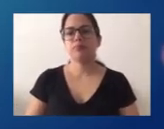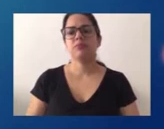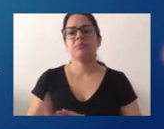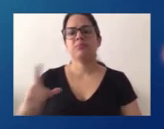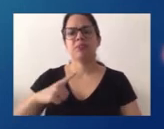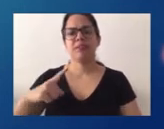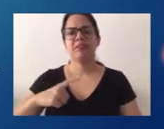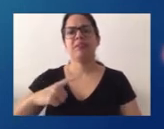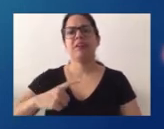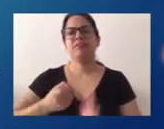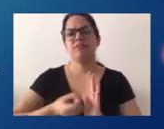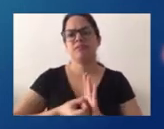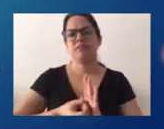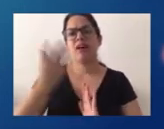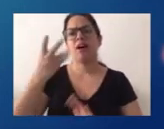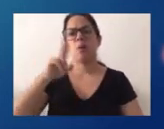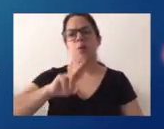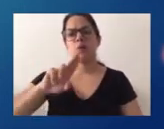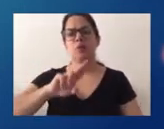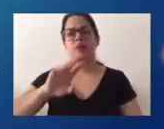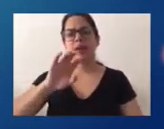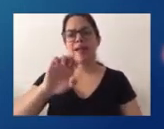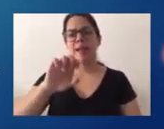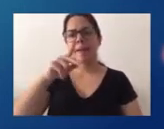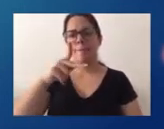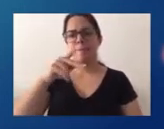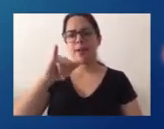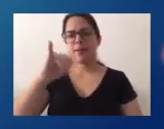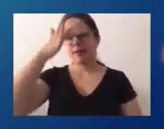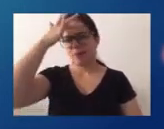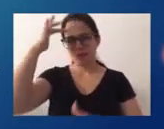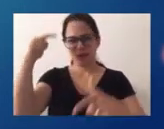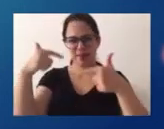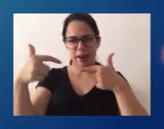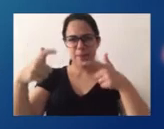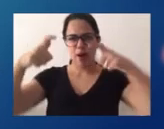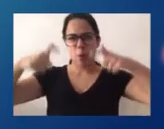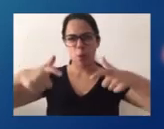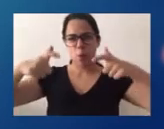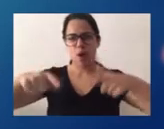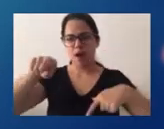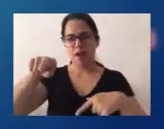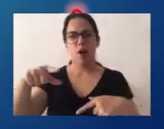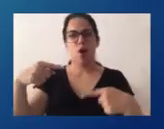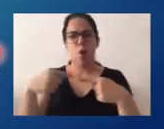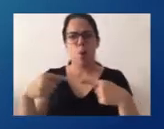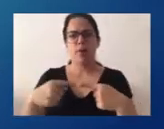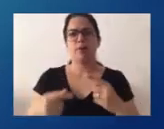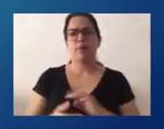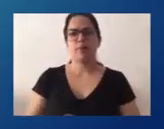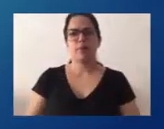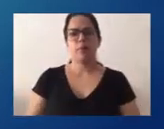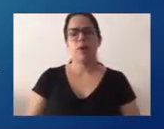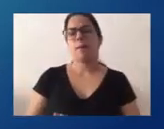plantas aquáticas ou de peixes, né? Aí usam esse tipo de EPIs. Pessoas que às vezes estão fazendo trabalhos de campo